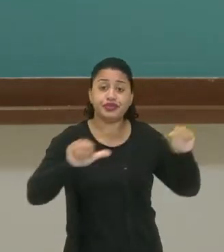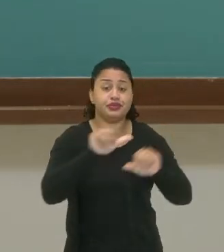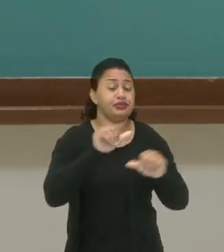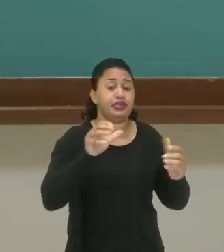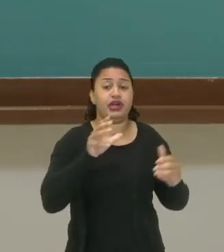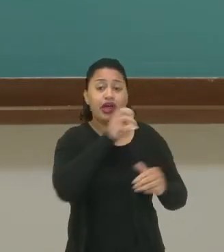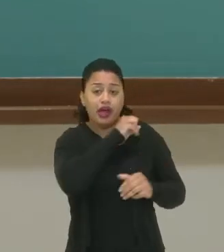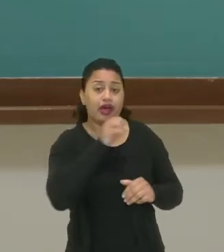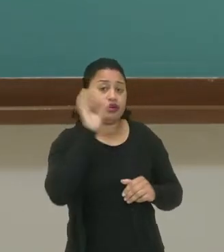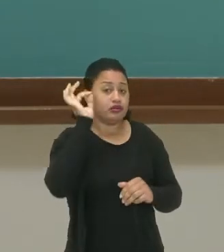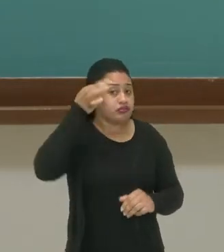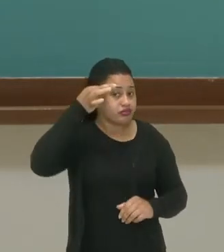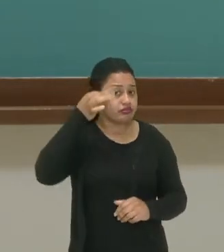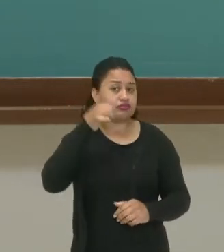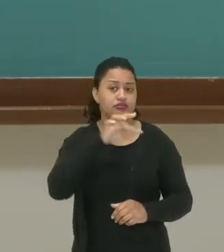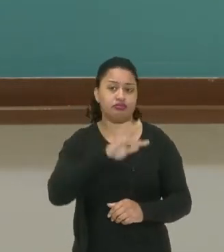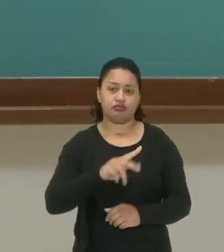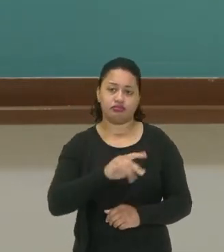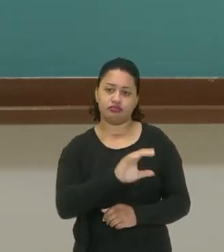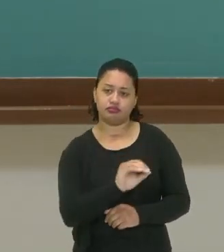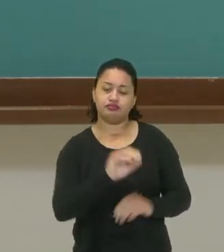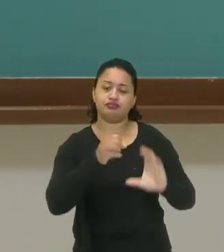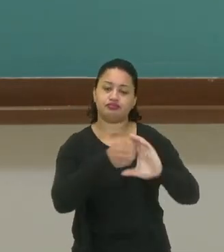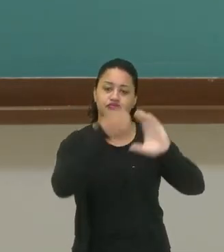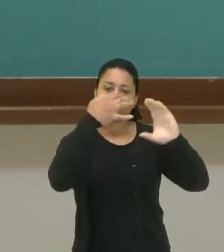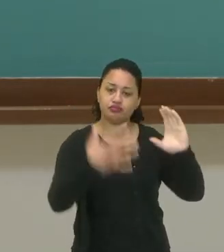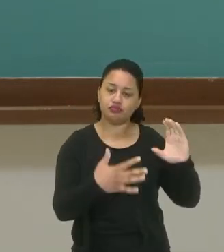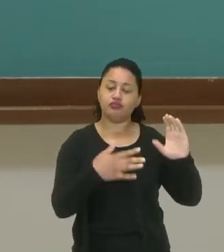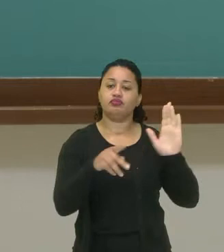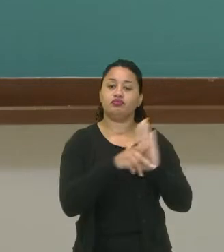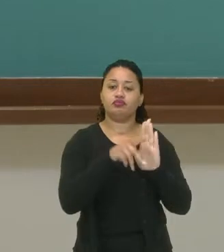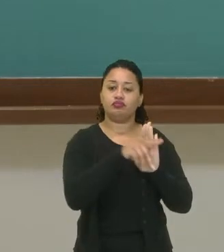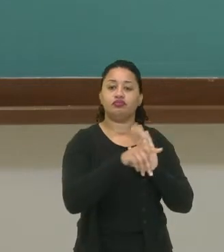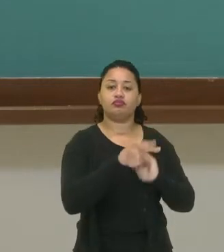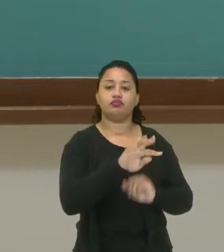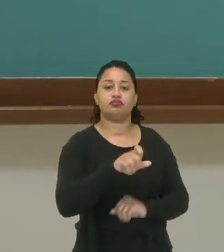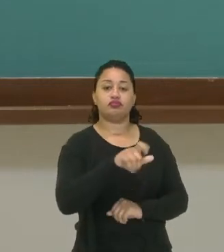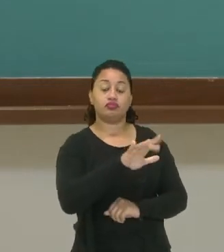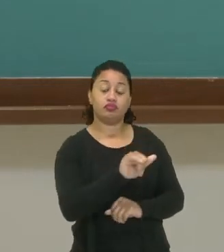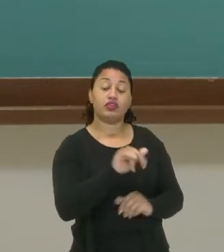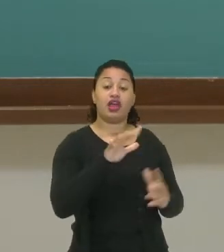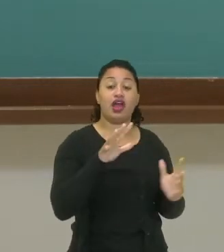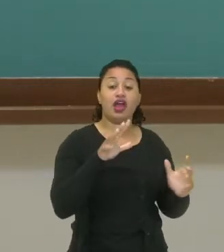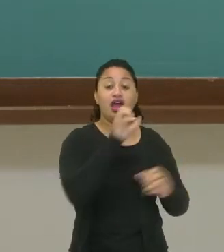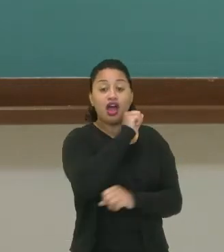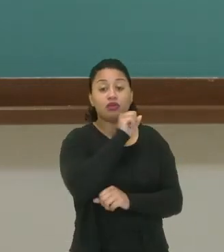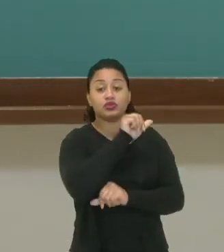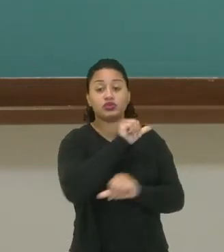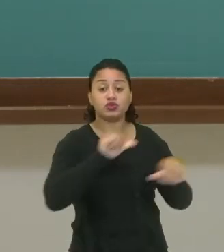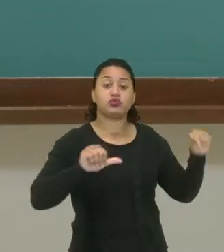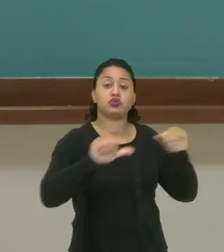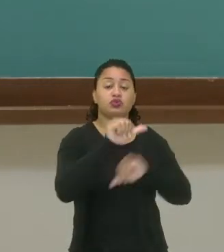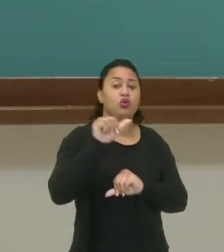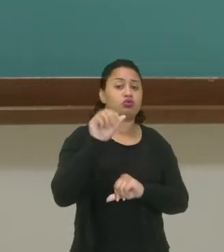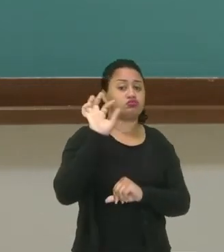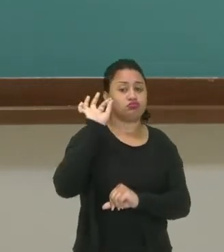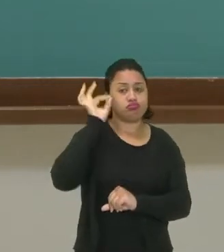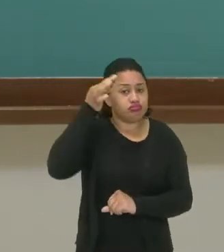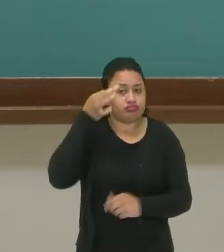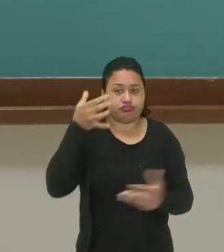tempo. Ok? Então, as características do tempo são voláteis, modificam-se muito